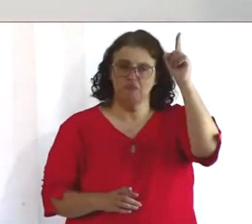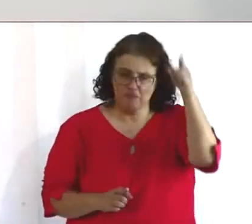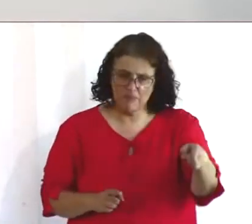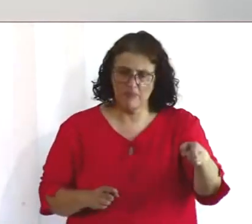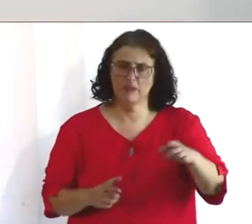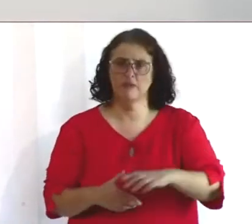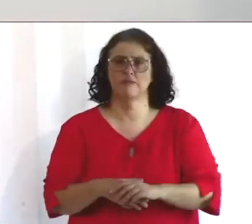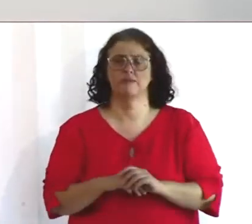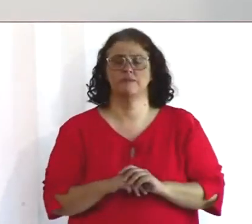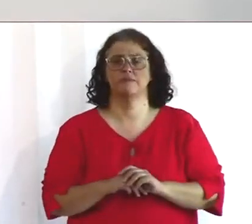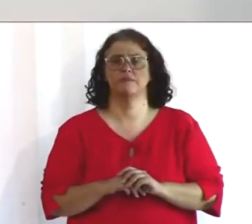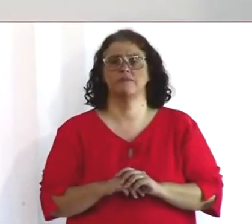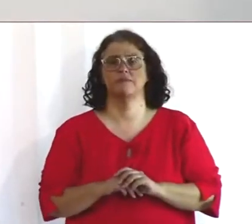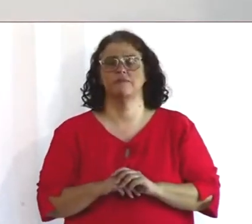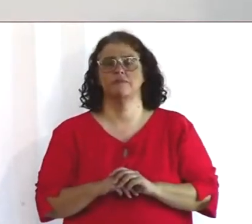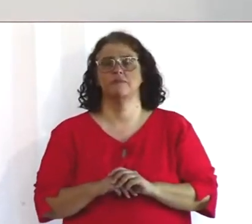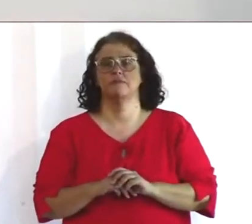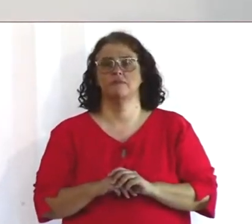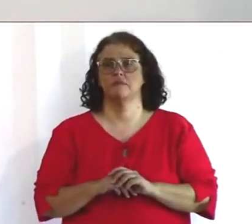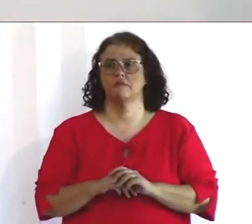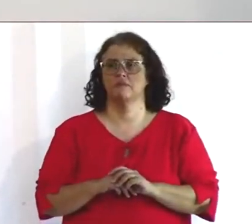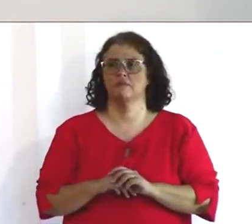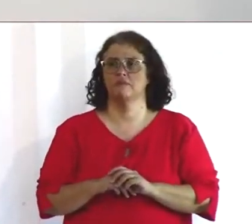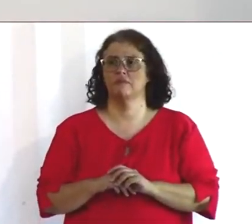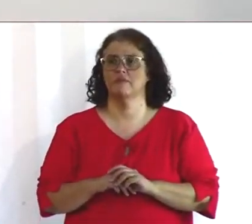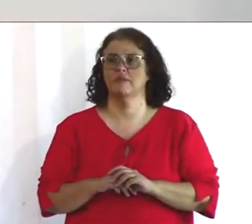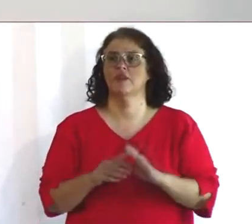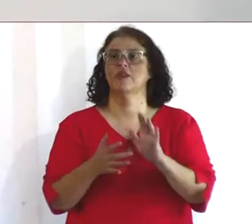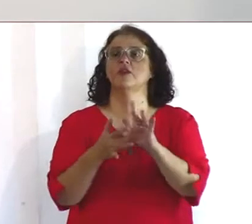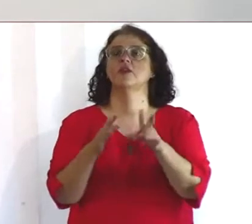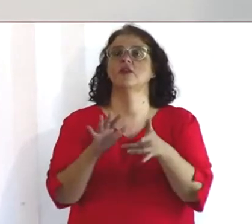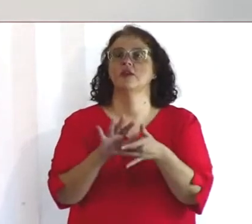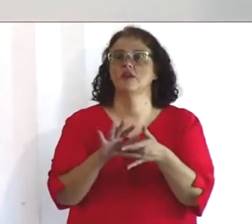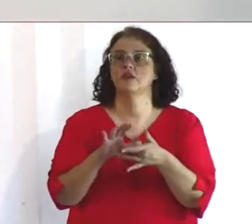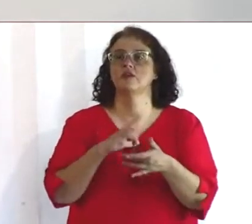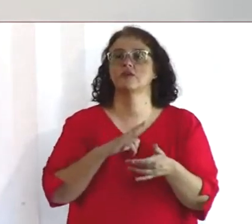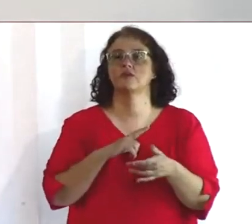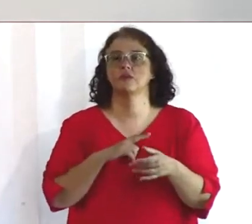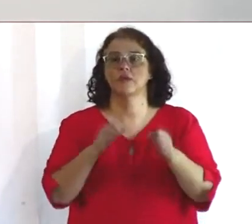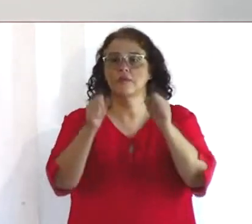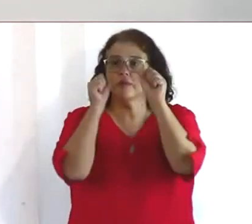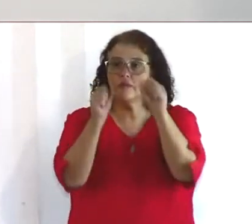disso? Quero falar que Jesus tem autoridade sobre